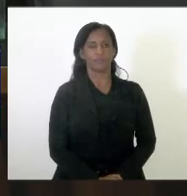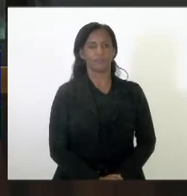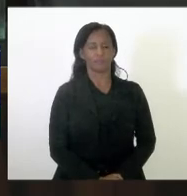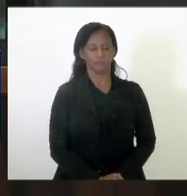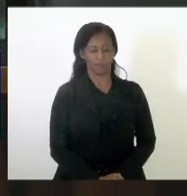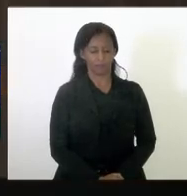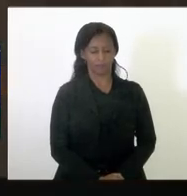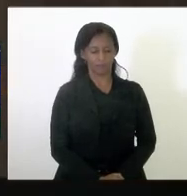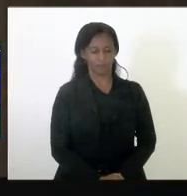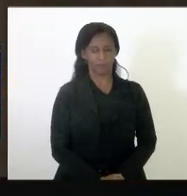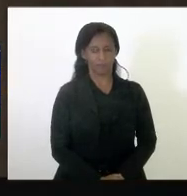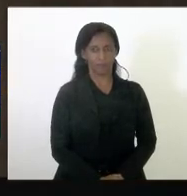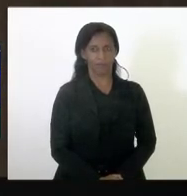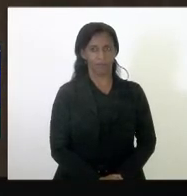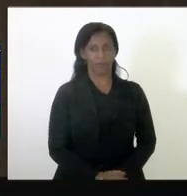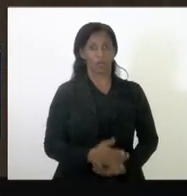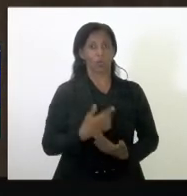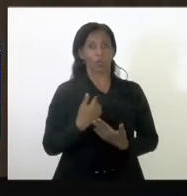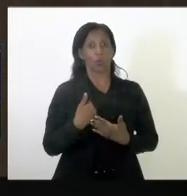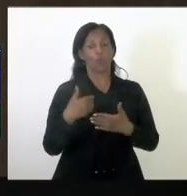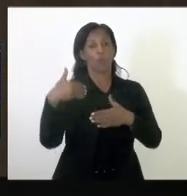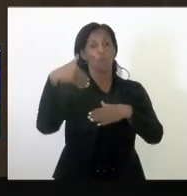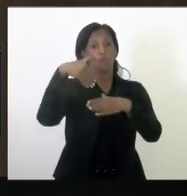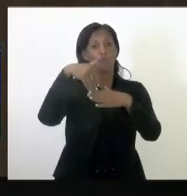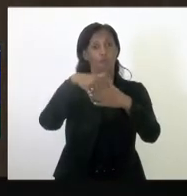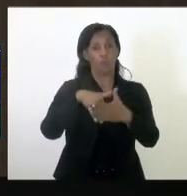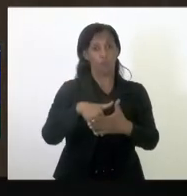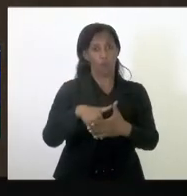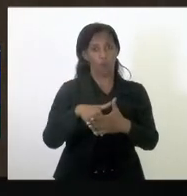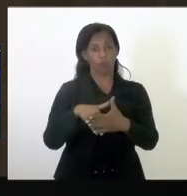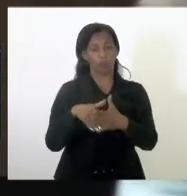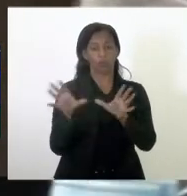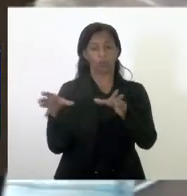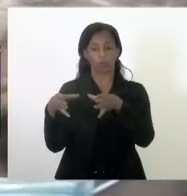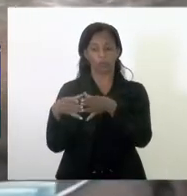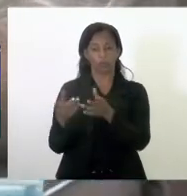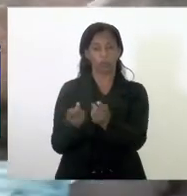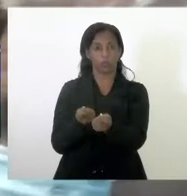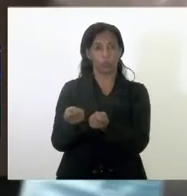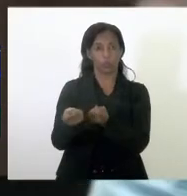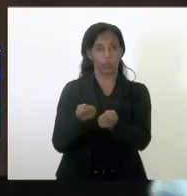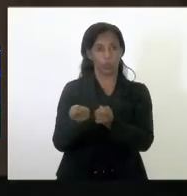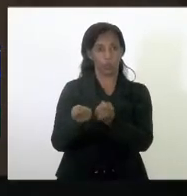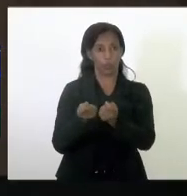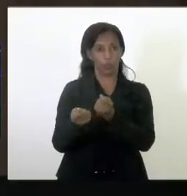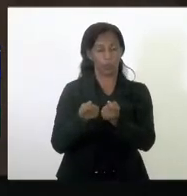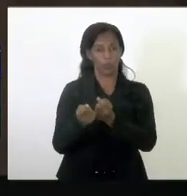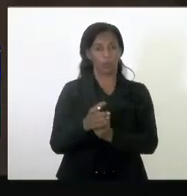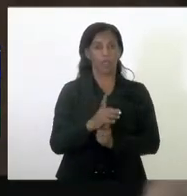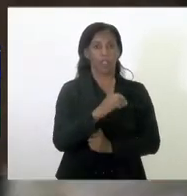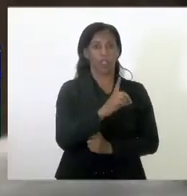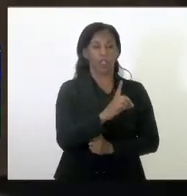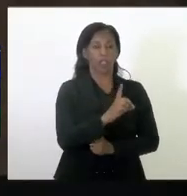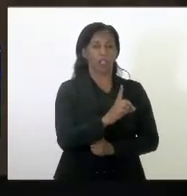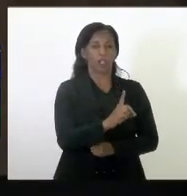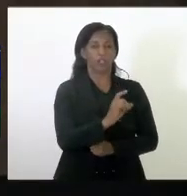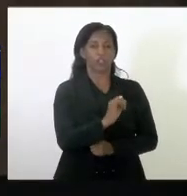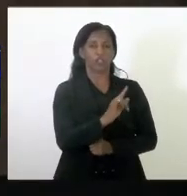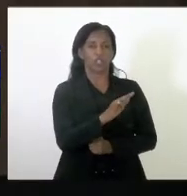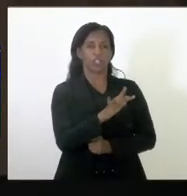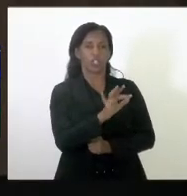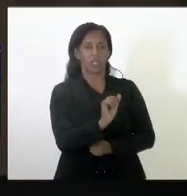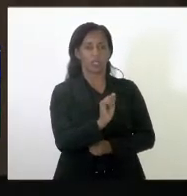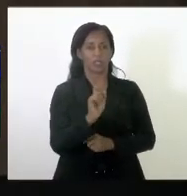Senhor presidente, no mérito eu não sou contrário, mas o voto que eu quero dar aqui pela Comissão de Economia é pela baixa indiligência à Secretaria de Fazenda